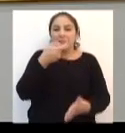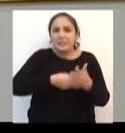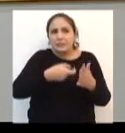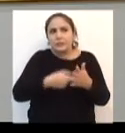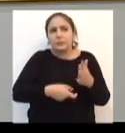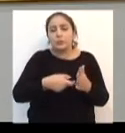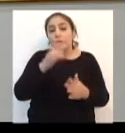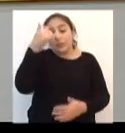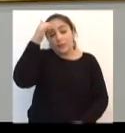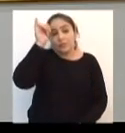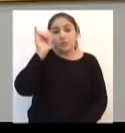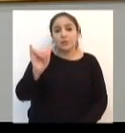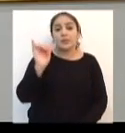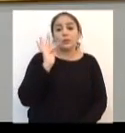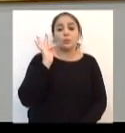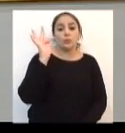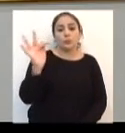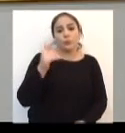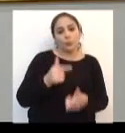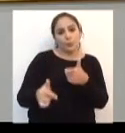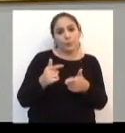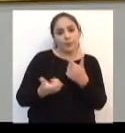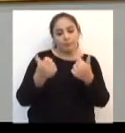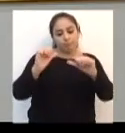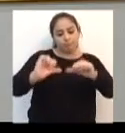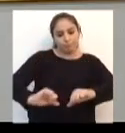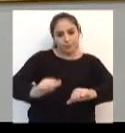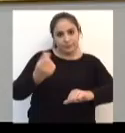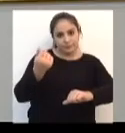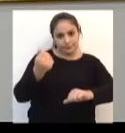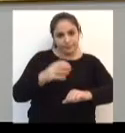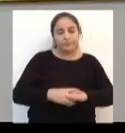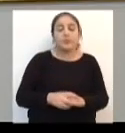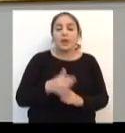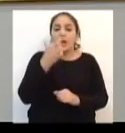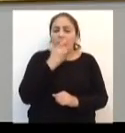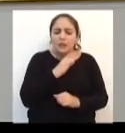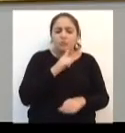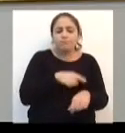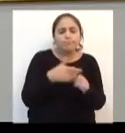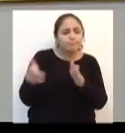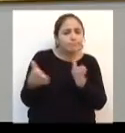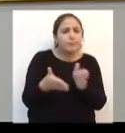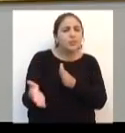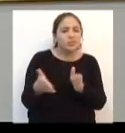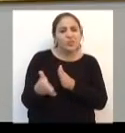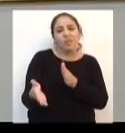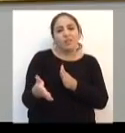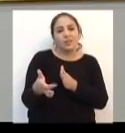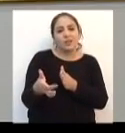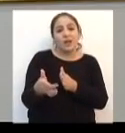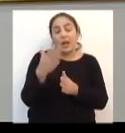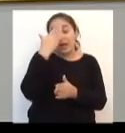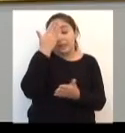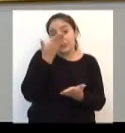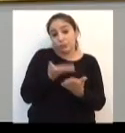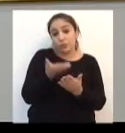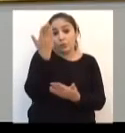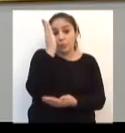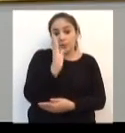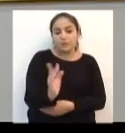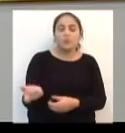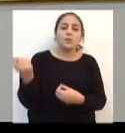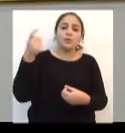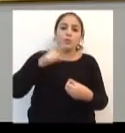continuar mantendo os serviços que foram oferecidos para a população. Penso que isso é uma medida passageira. Acredito que o Brasil voltará a ter o